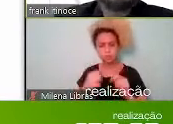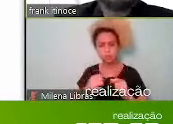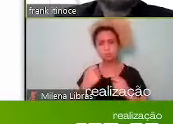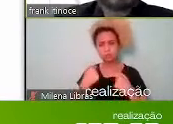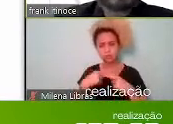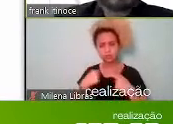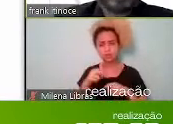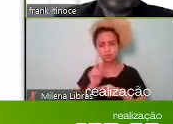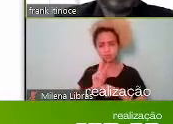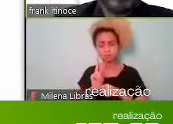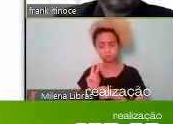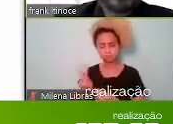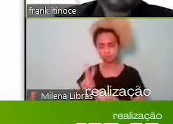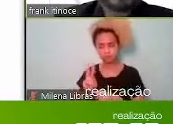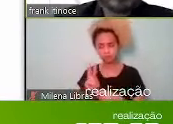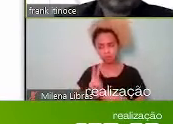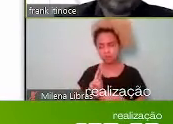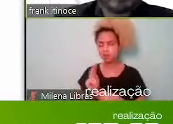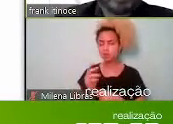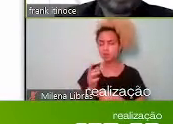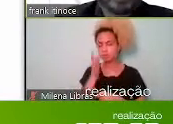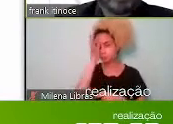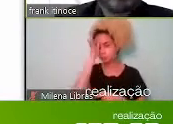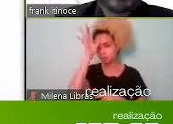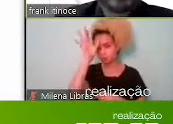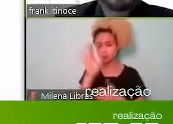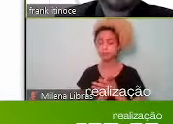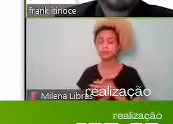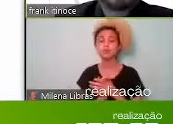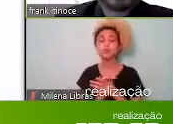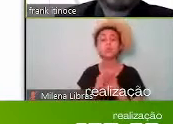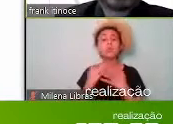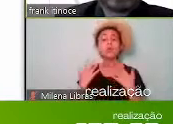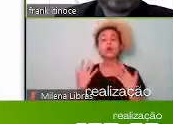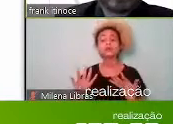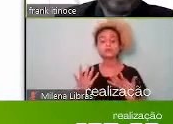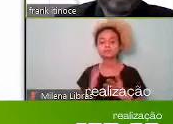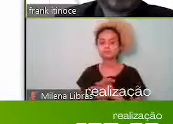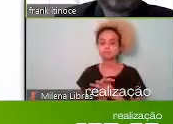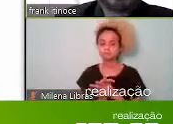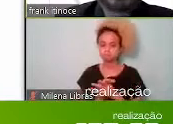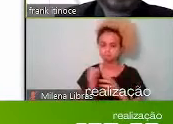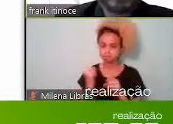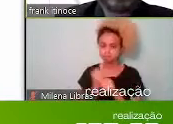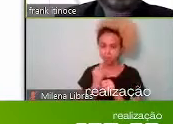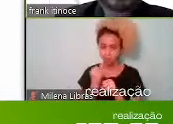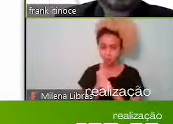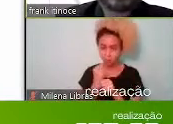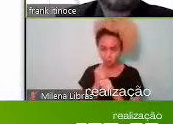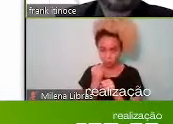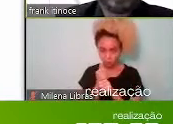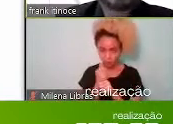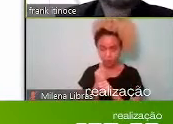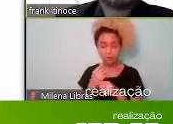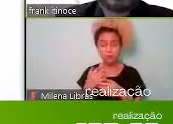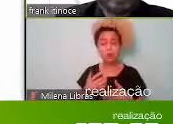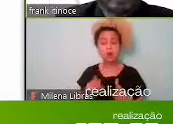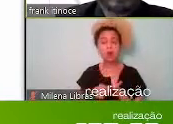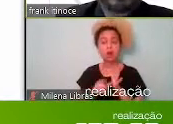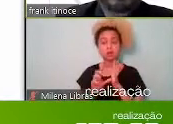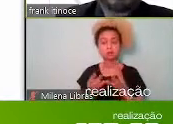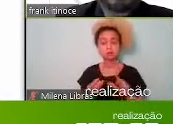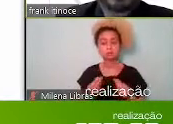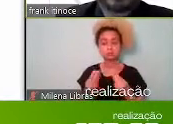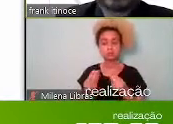bombeiro. Quando que eu tenho que regularizar? Na construção do prédio, então, antes de entregar o prédio,